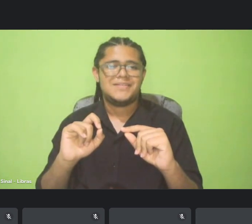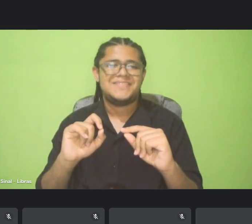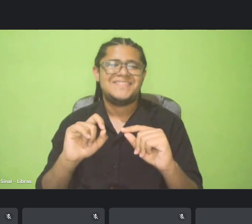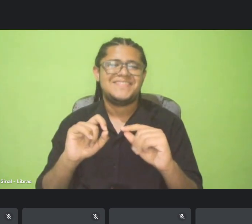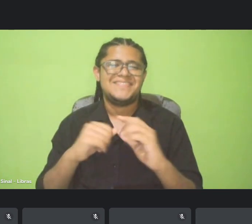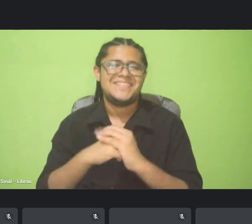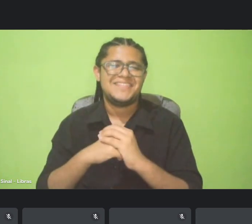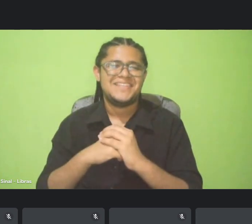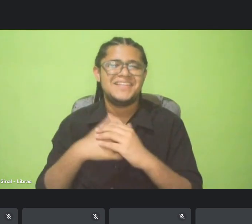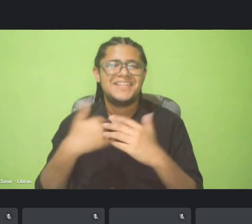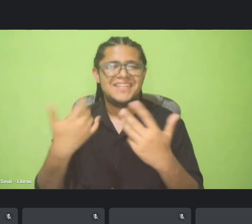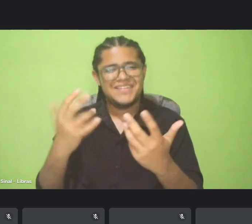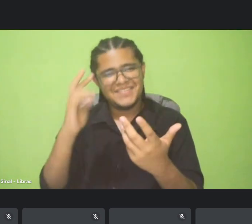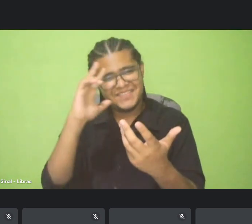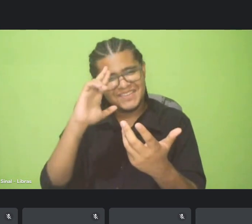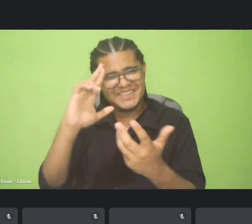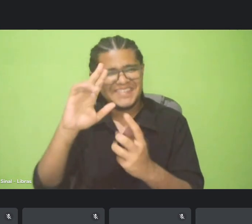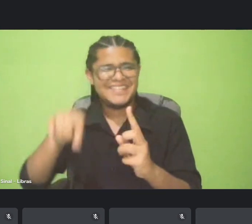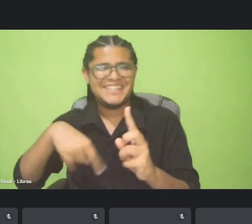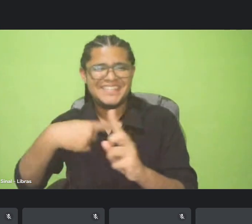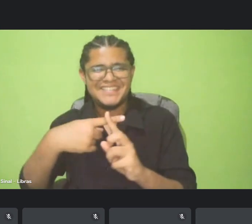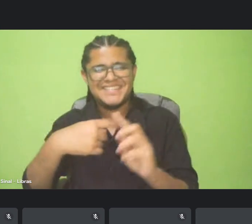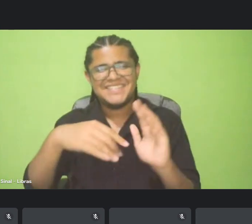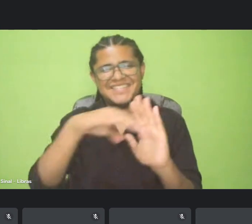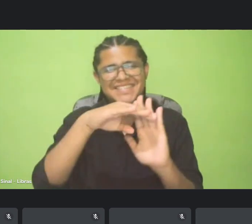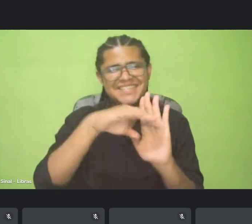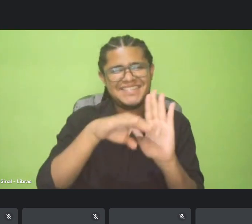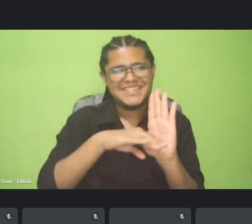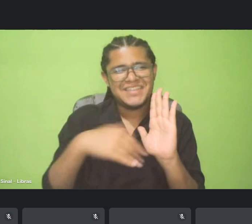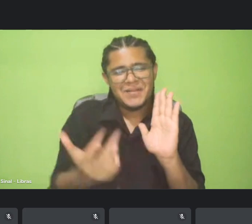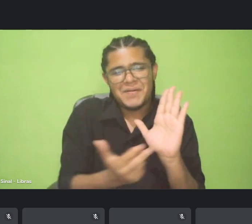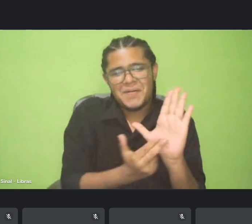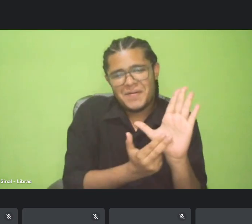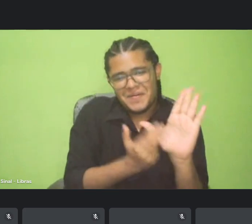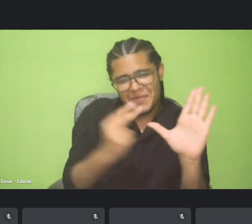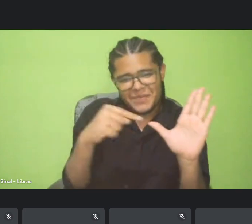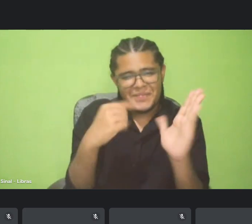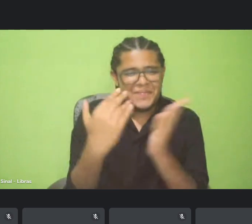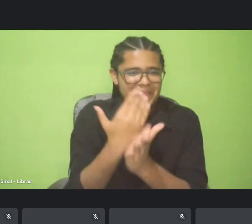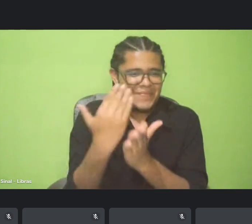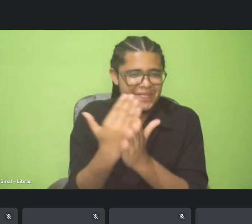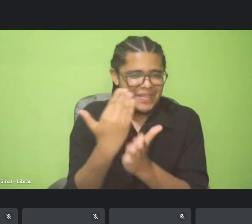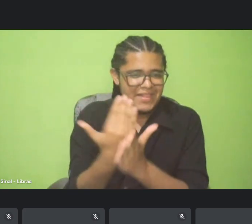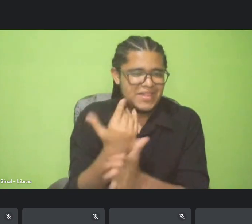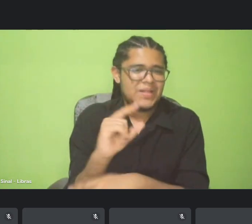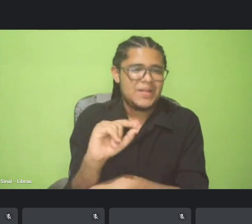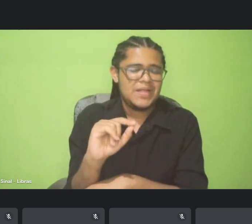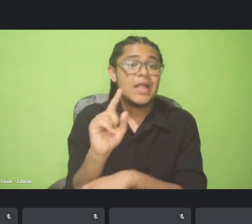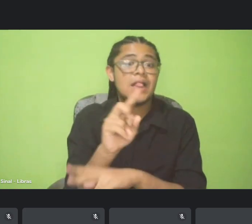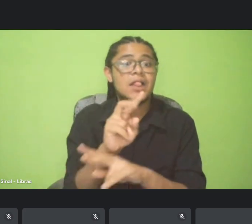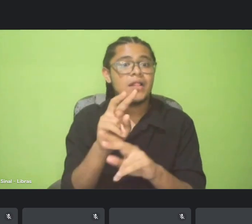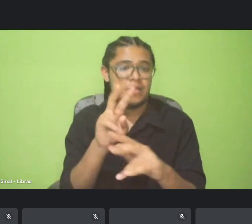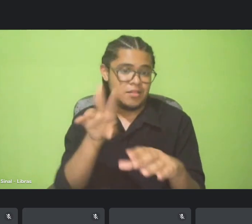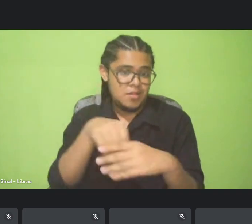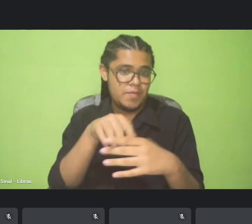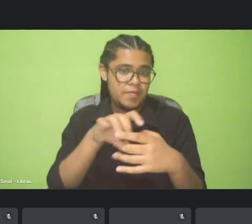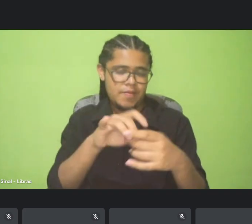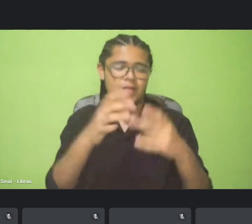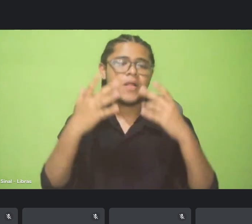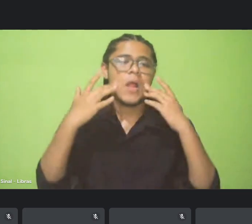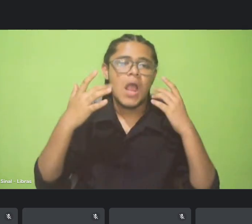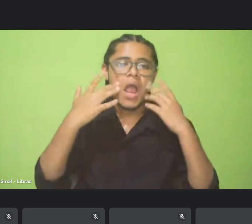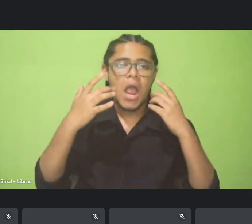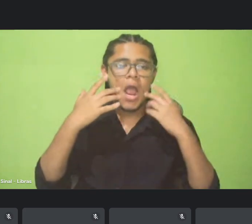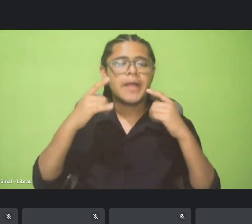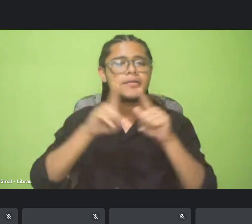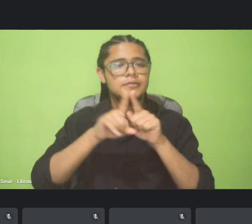No caso do livro, o autor do livro, no caso do teatro, o ator da peça, o ator principal da